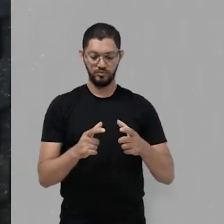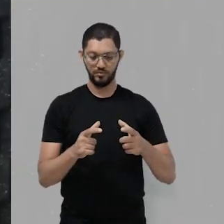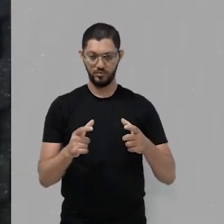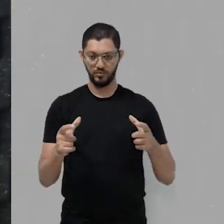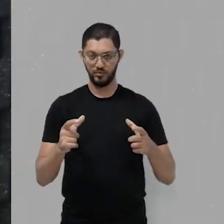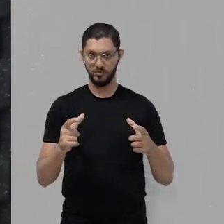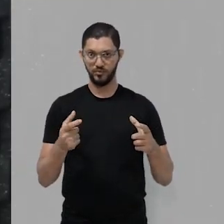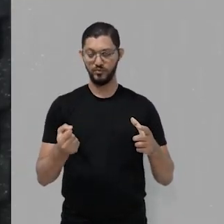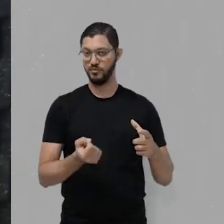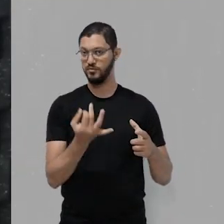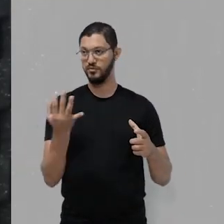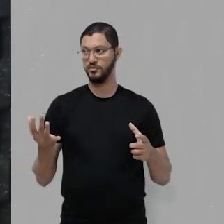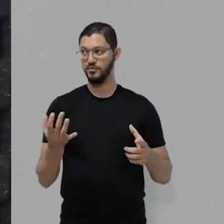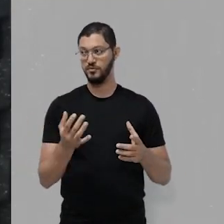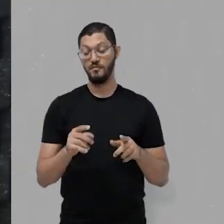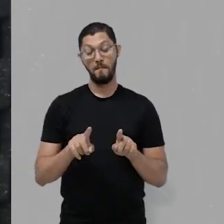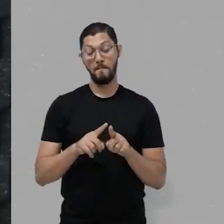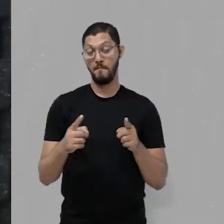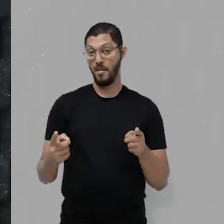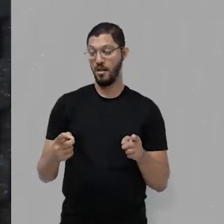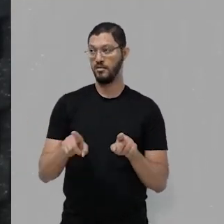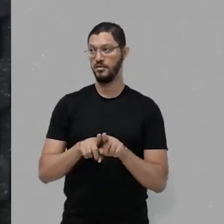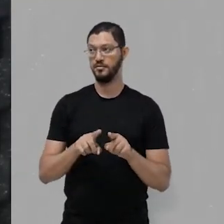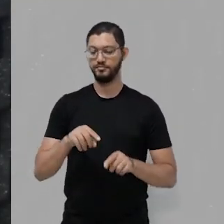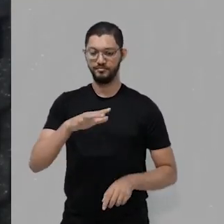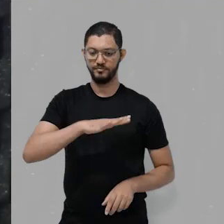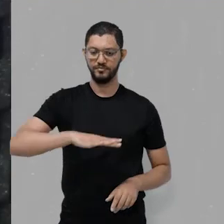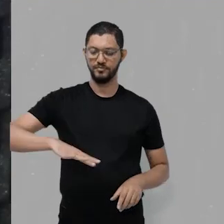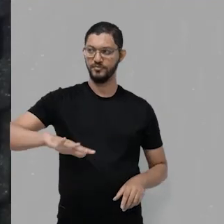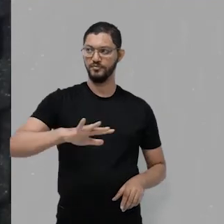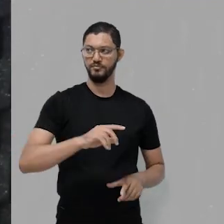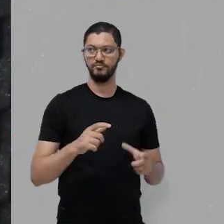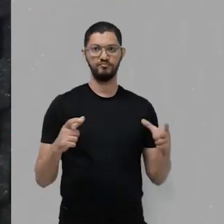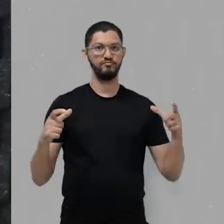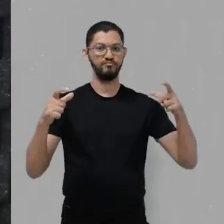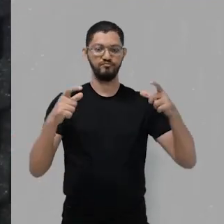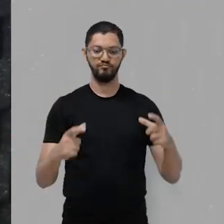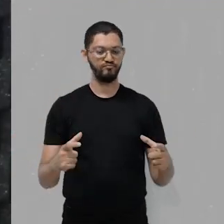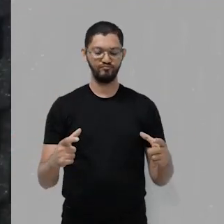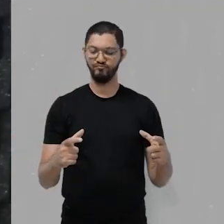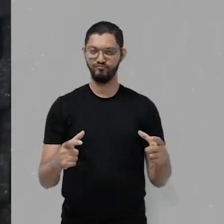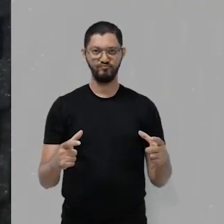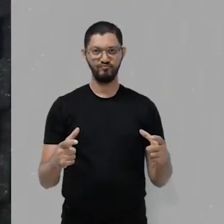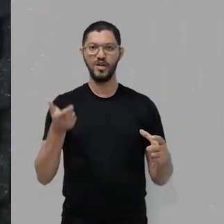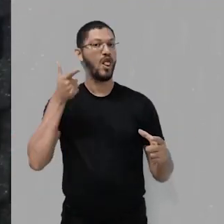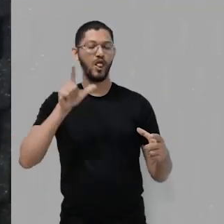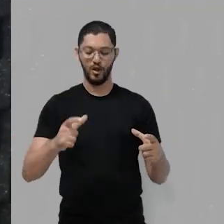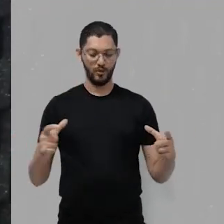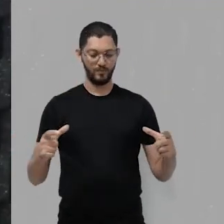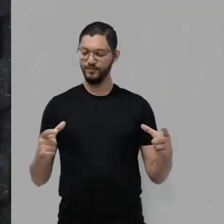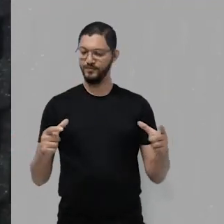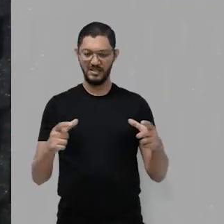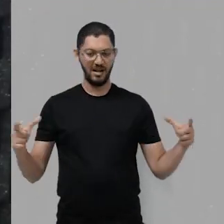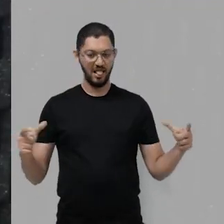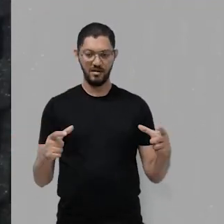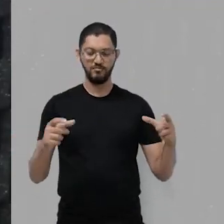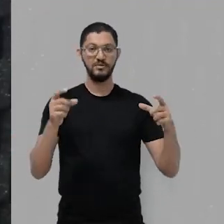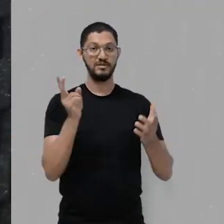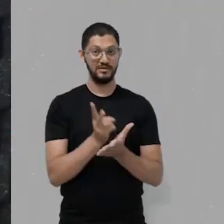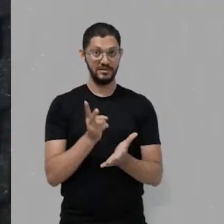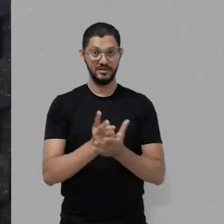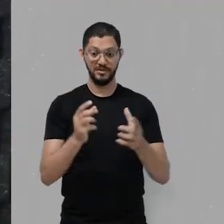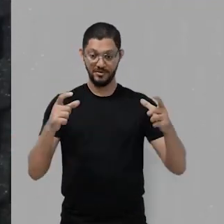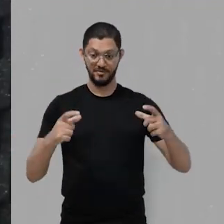em quantidade. Em compensação, o espaço onde eles estão não está aumentando, sempre é o